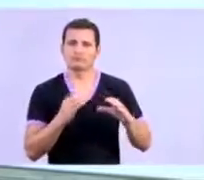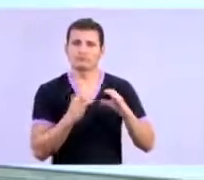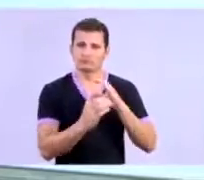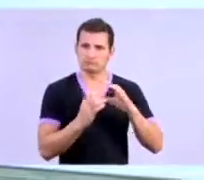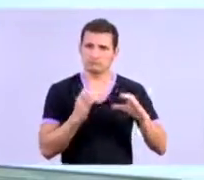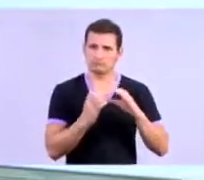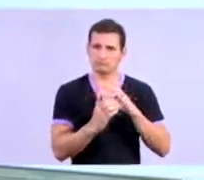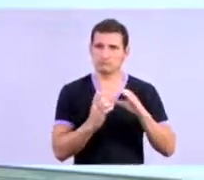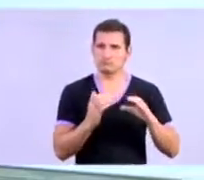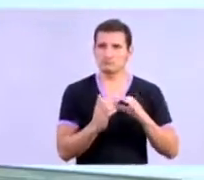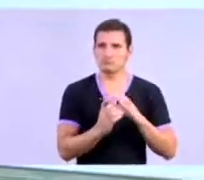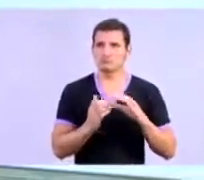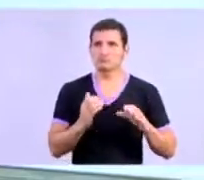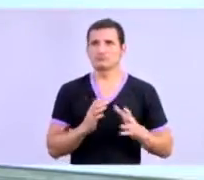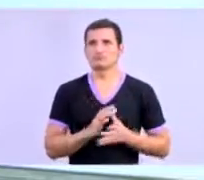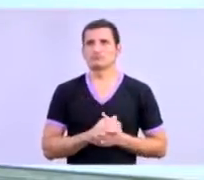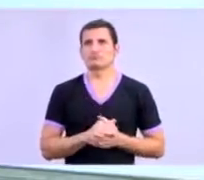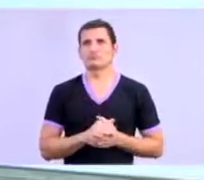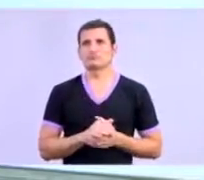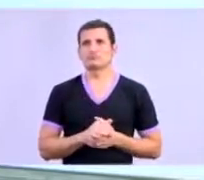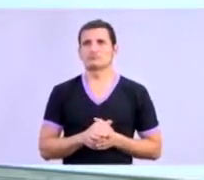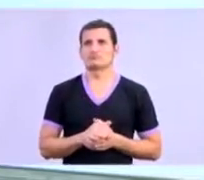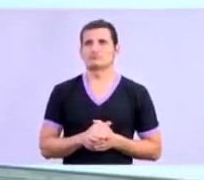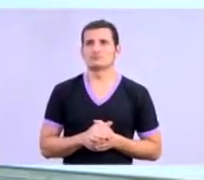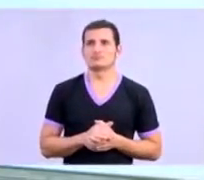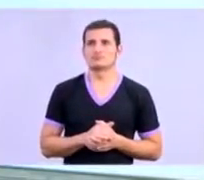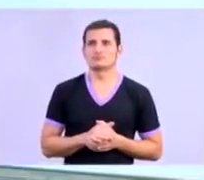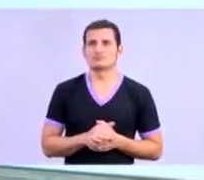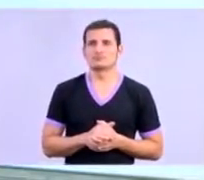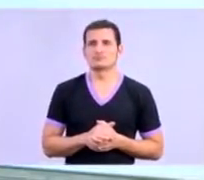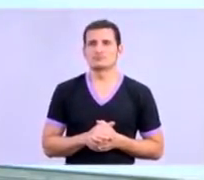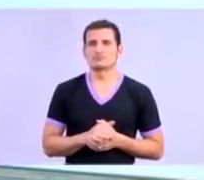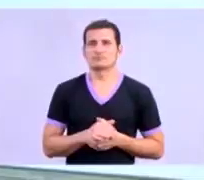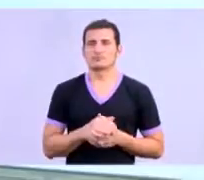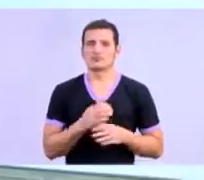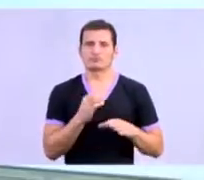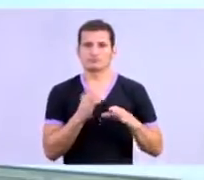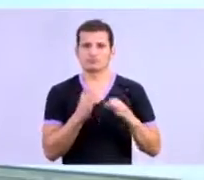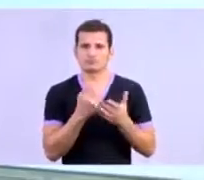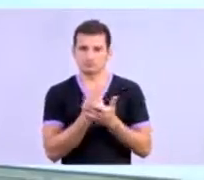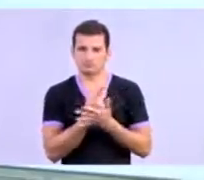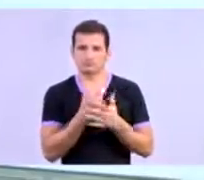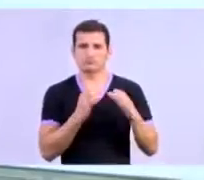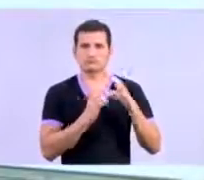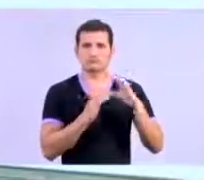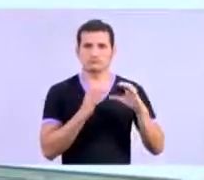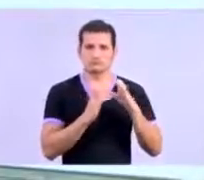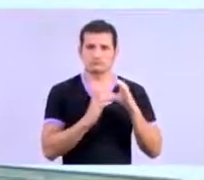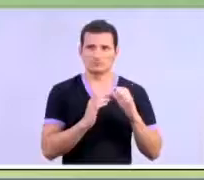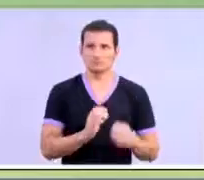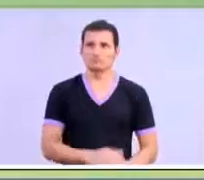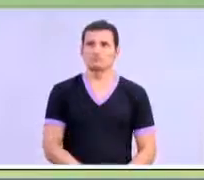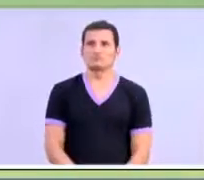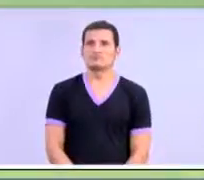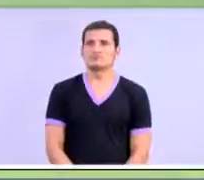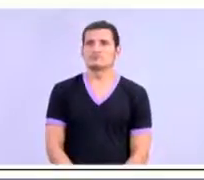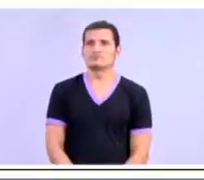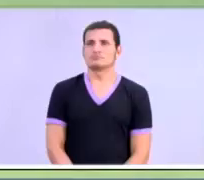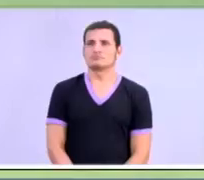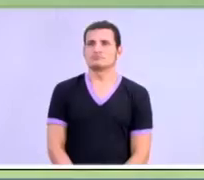2 endereços, essa origem e destino, para que a comunicação ocorra, ok? Vamos para a próxima